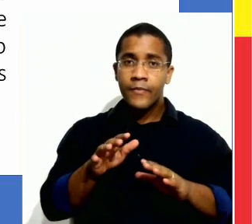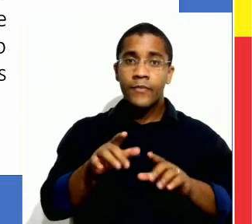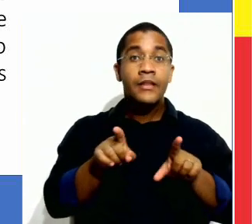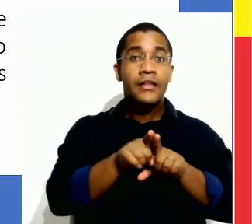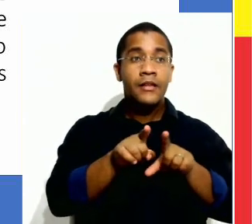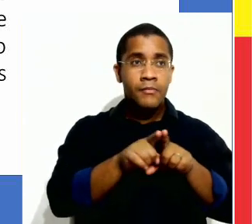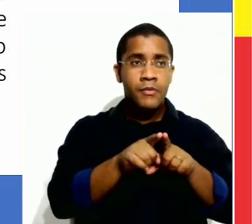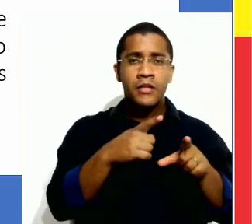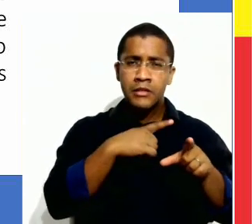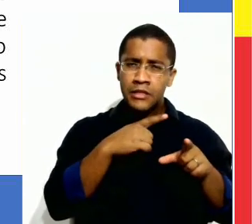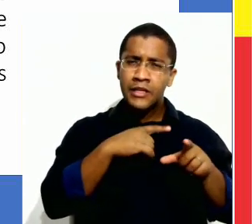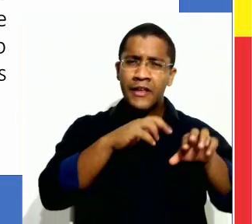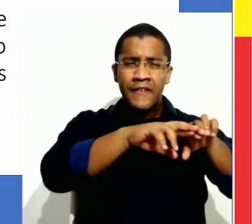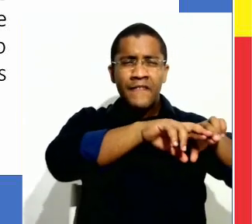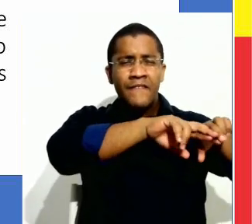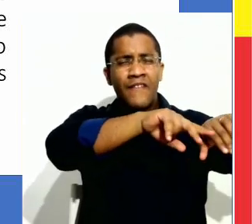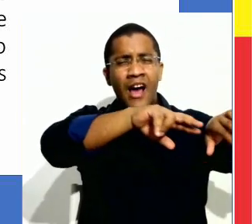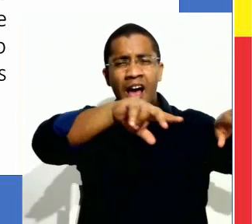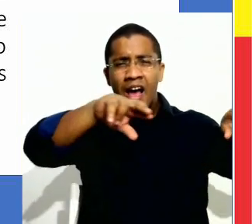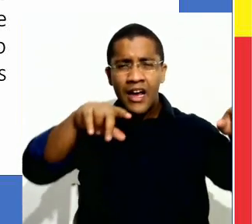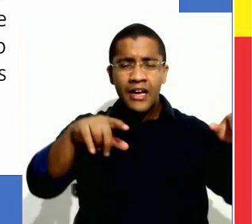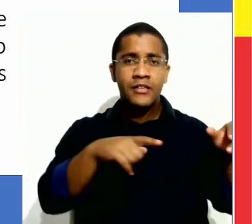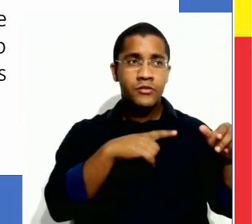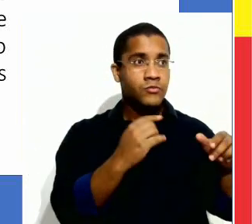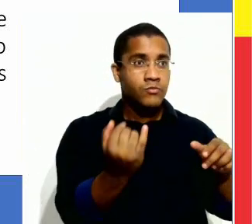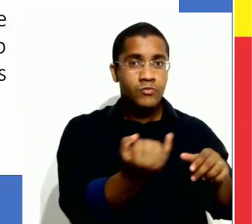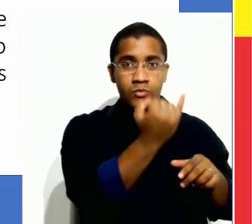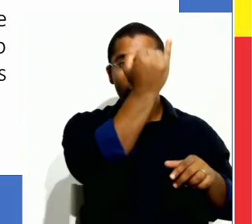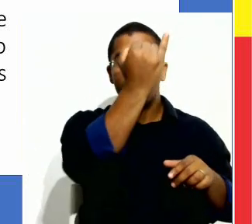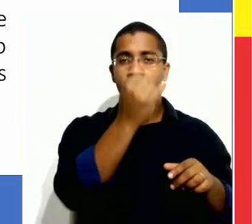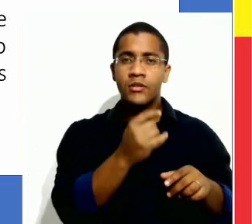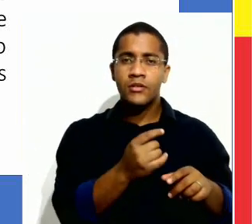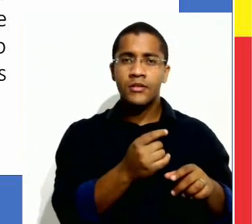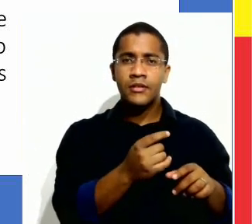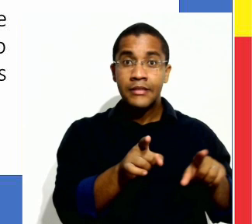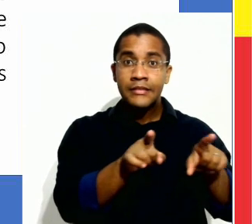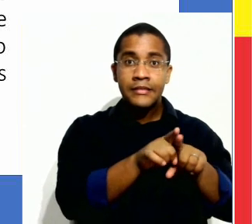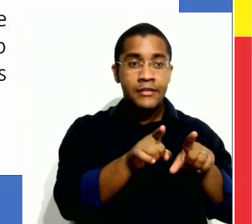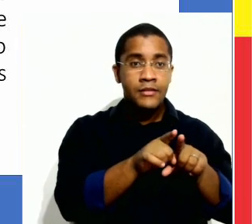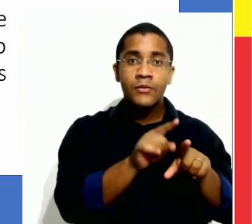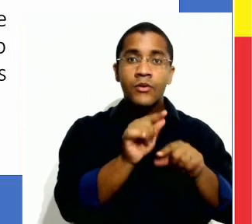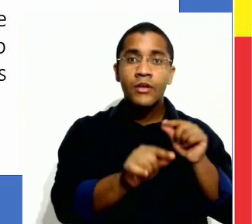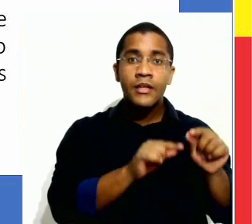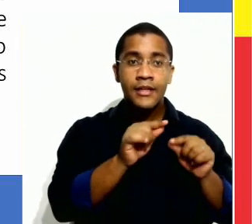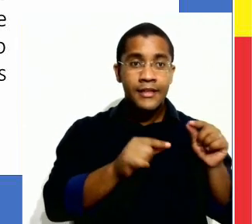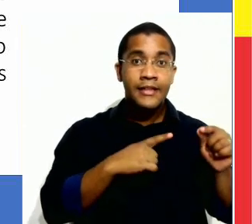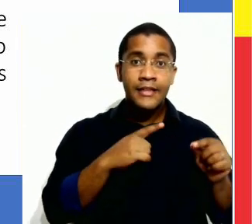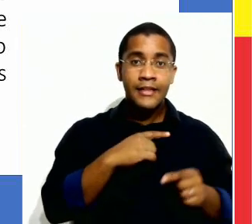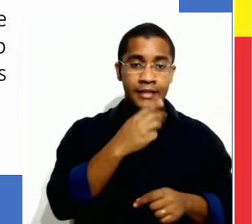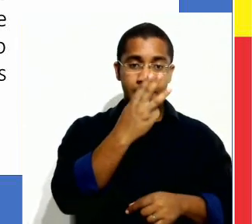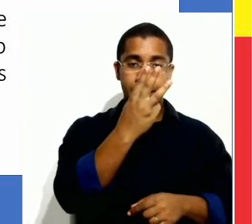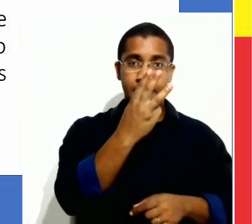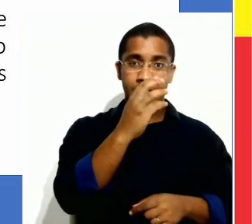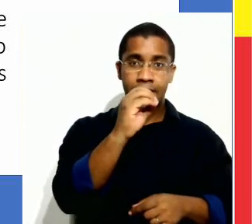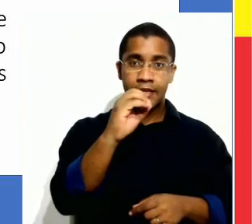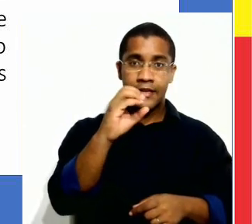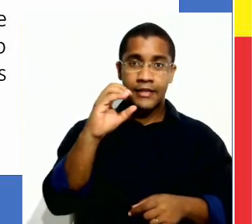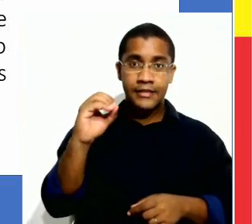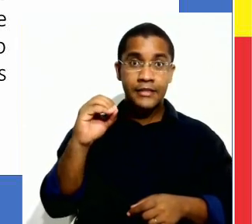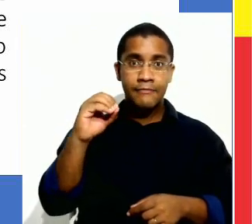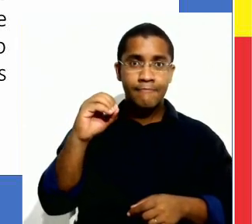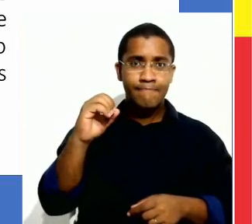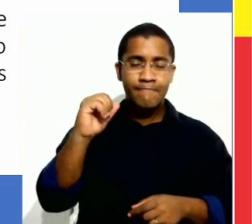também tesouros da arqueologia, incluindo mais de 300